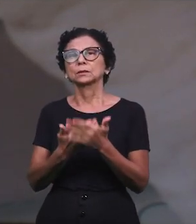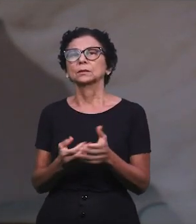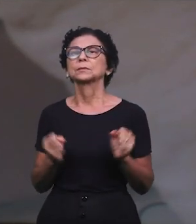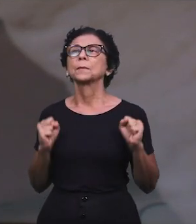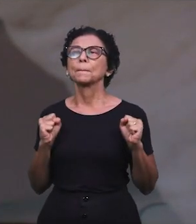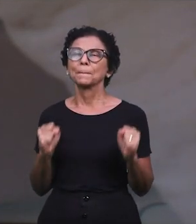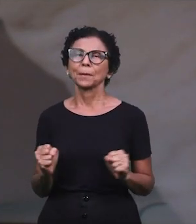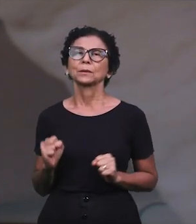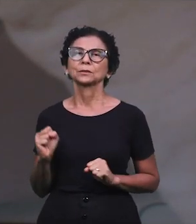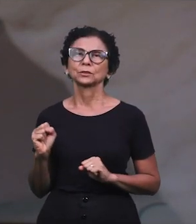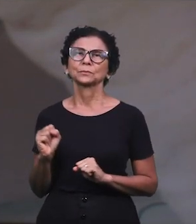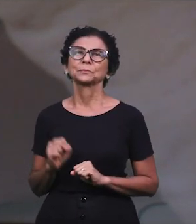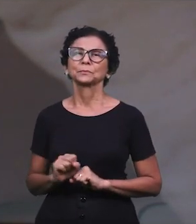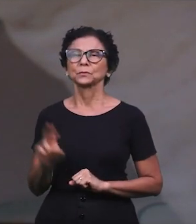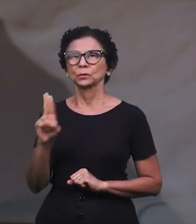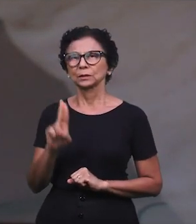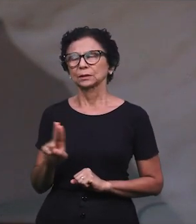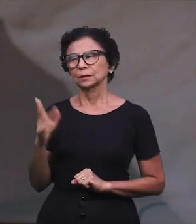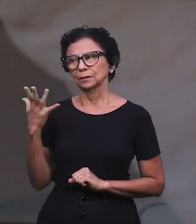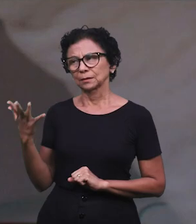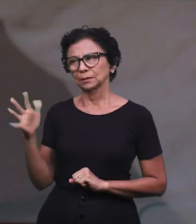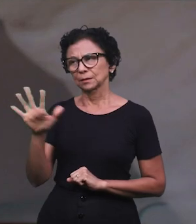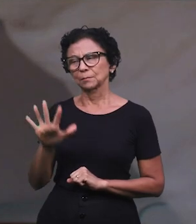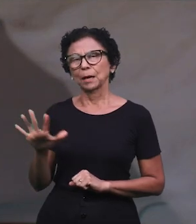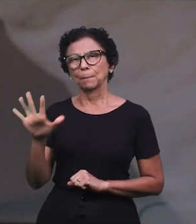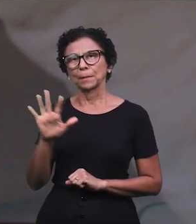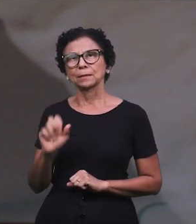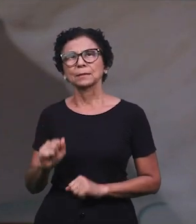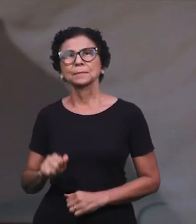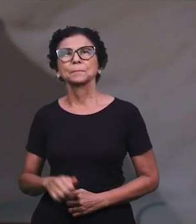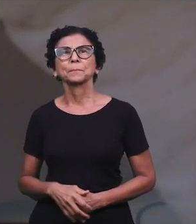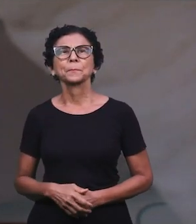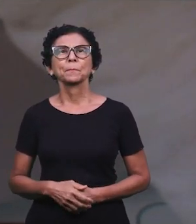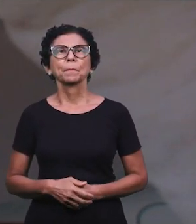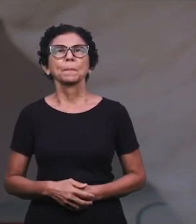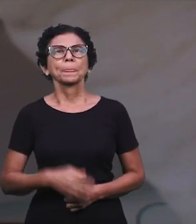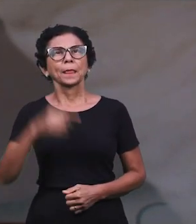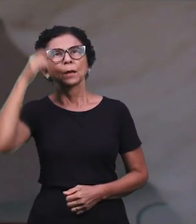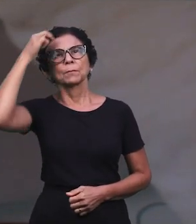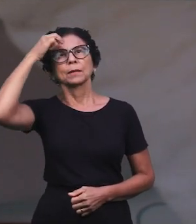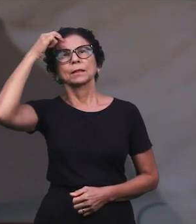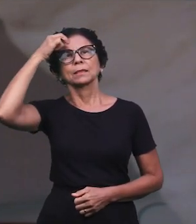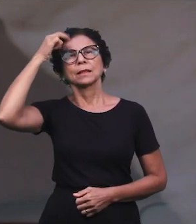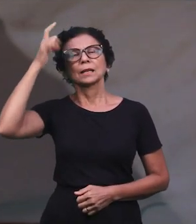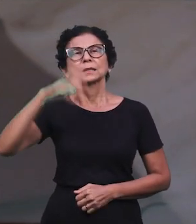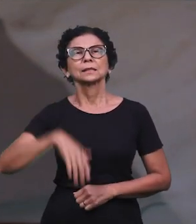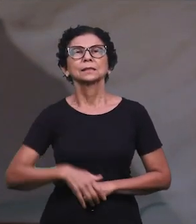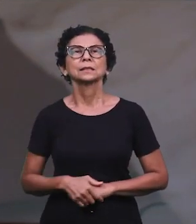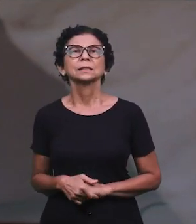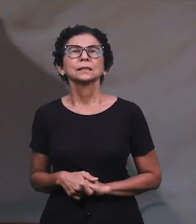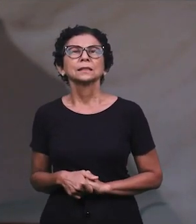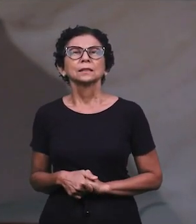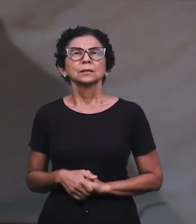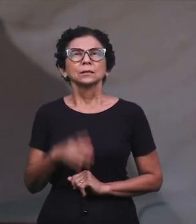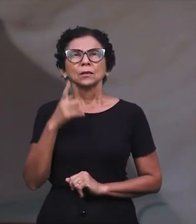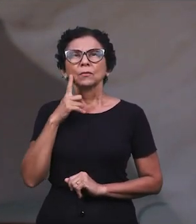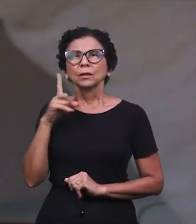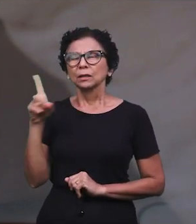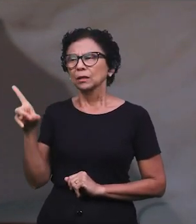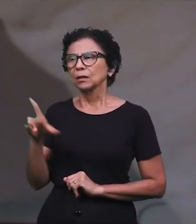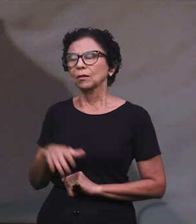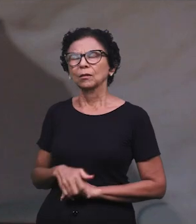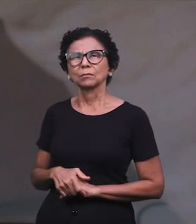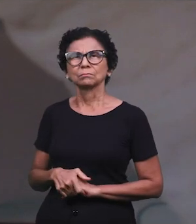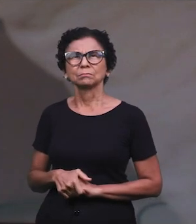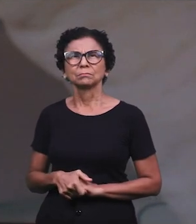sim utilizar os mapas mentais, né? É, e adicionando alguns ícones. Se você olhar ali, não tem só